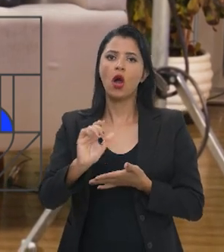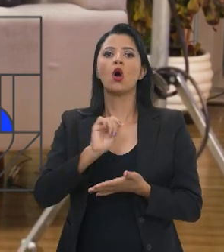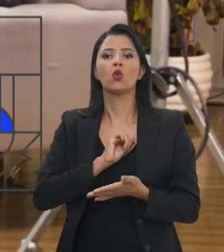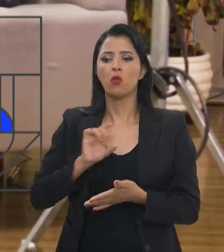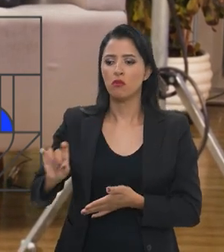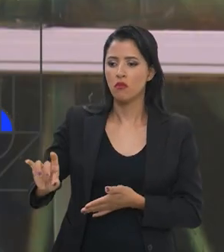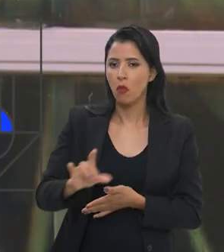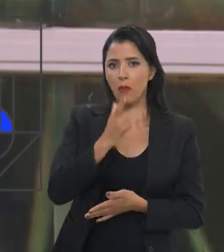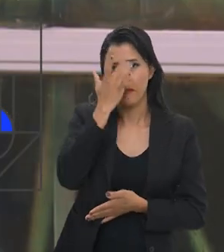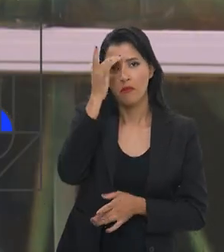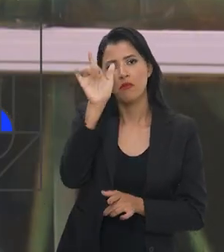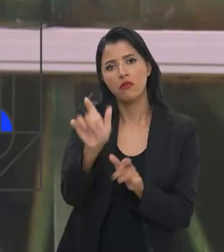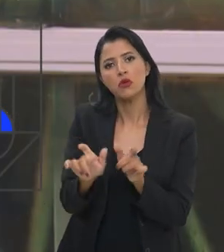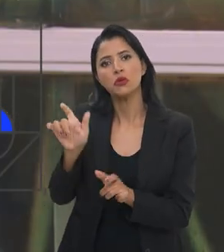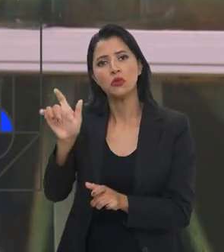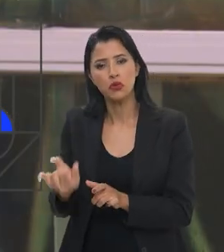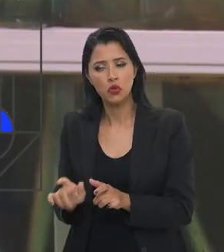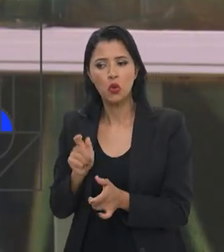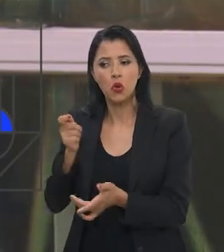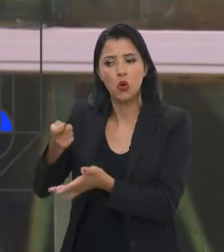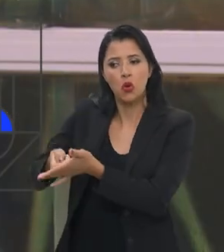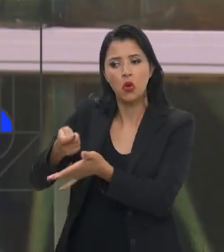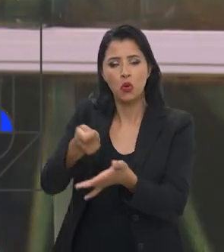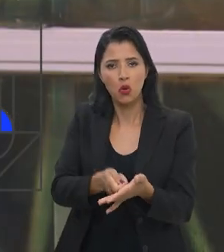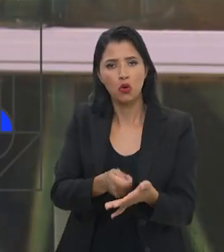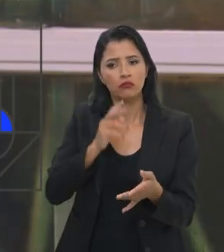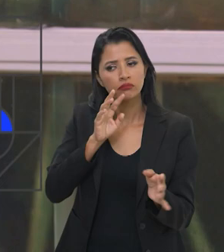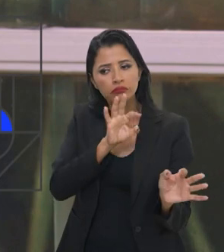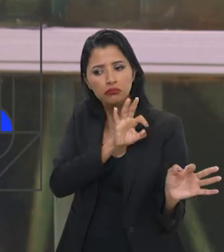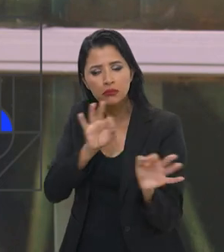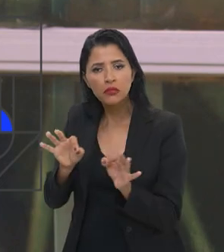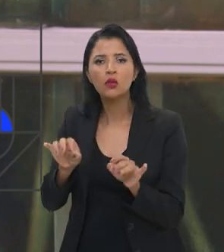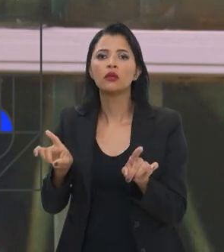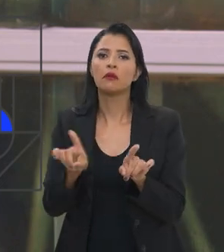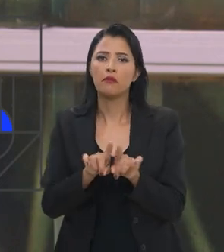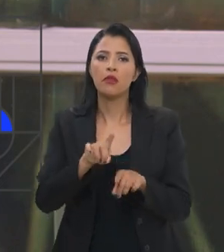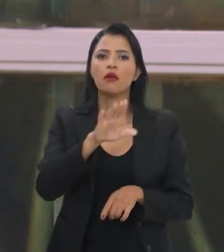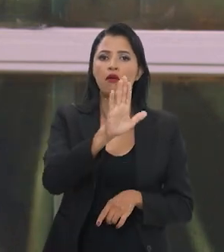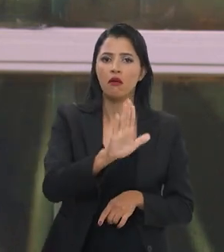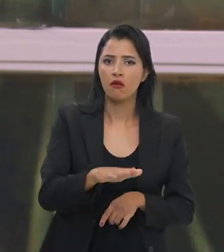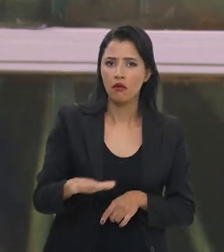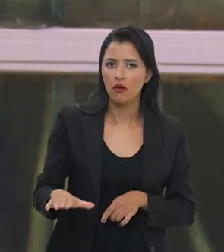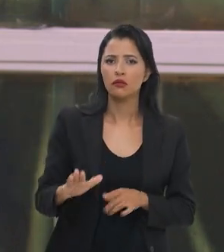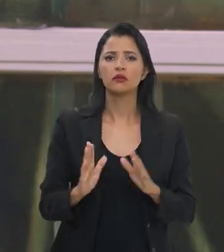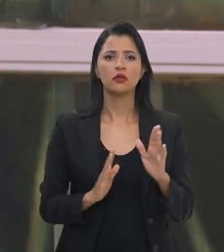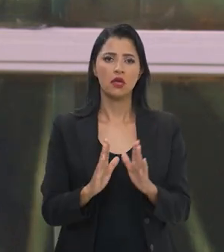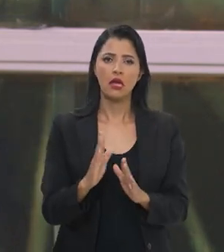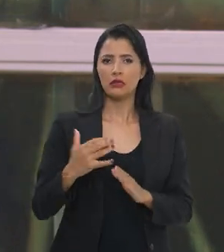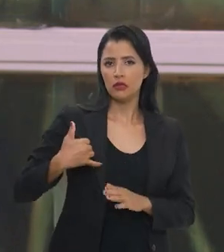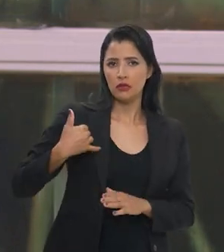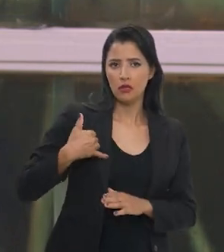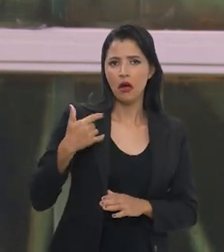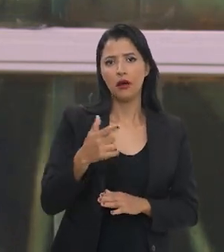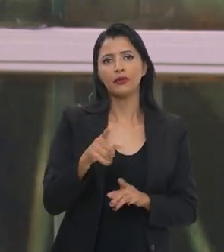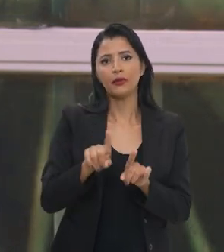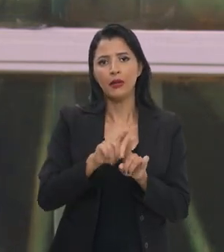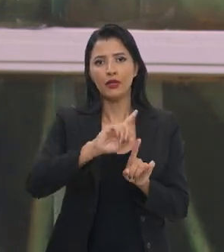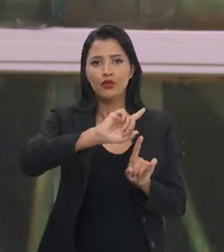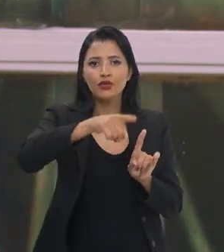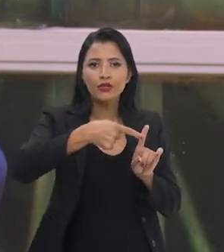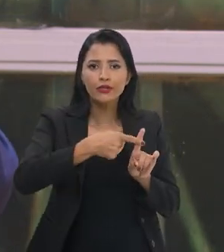valor per capita o valor por pessoa esse olhar especial para criança ali a fase